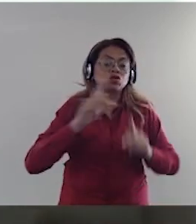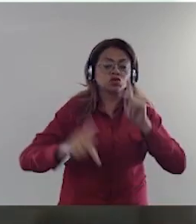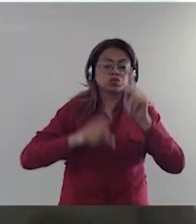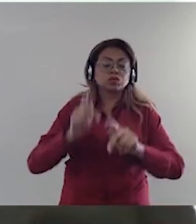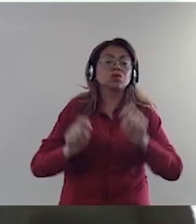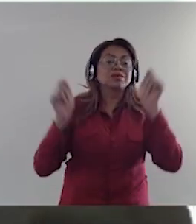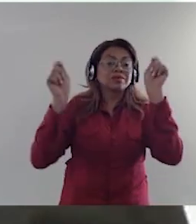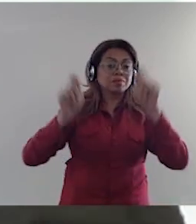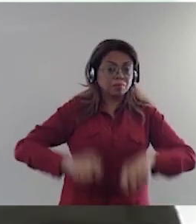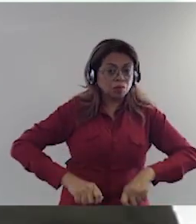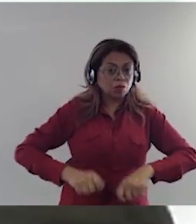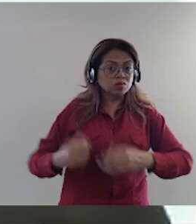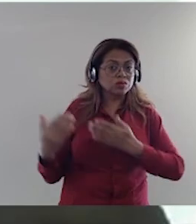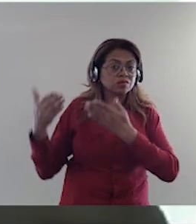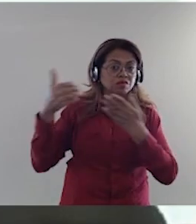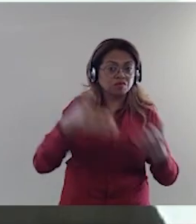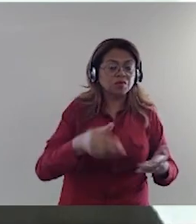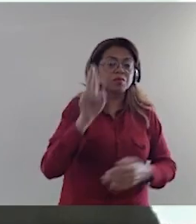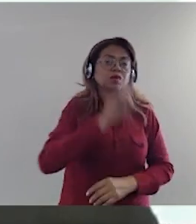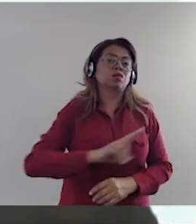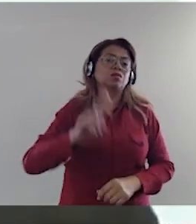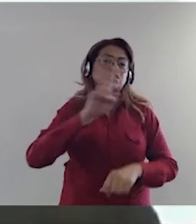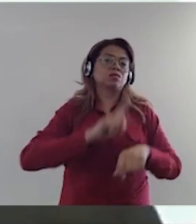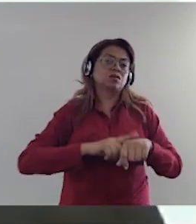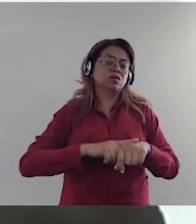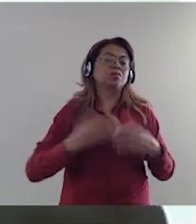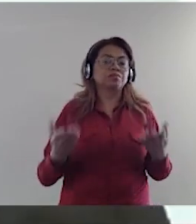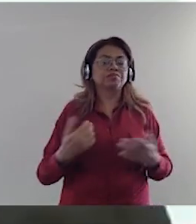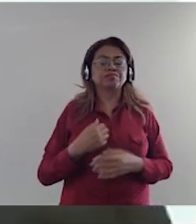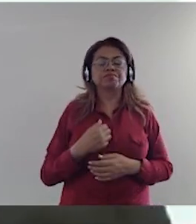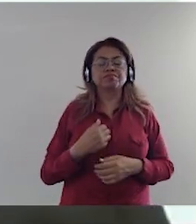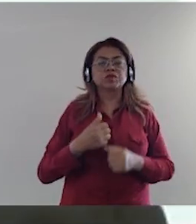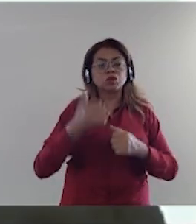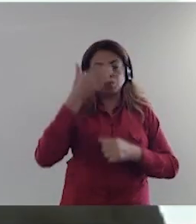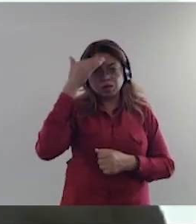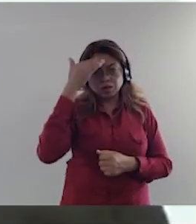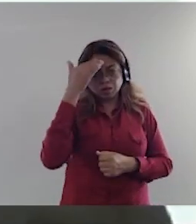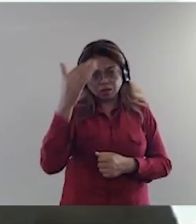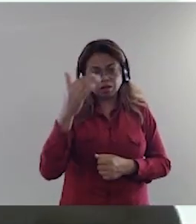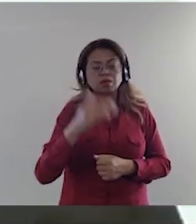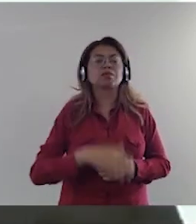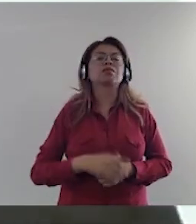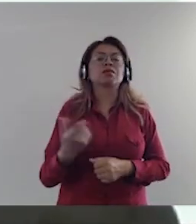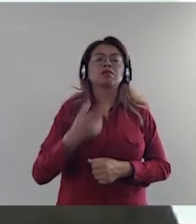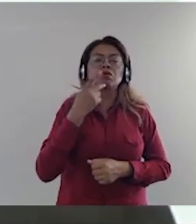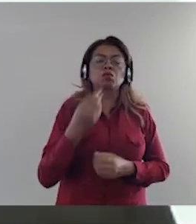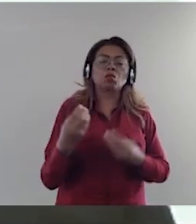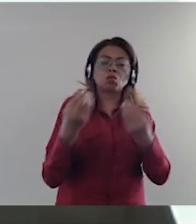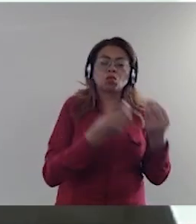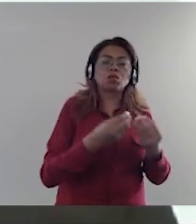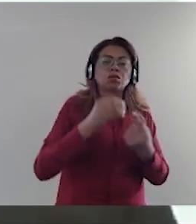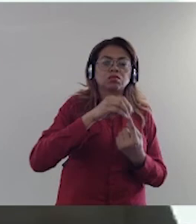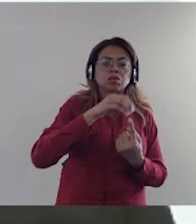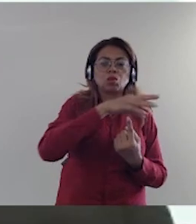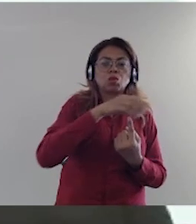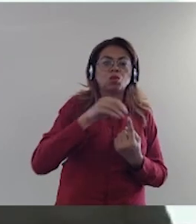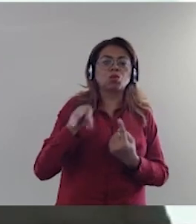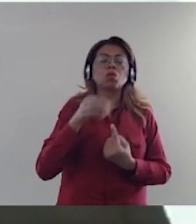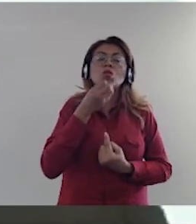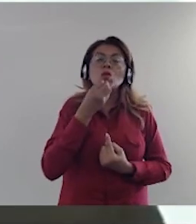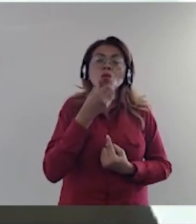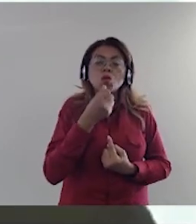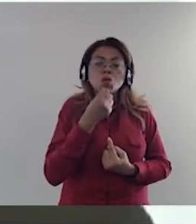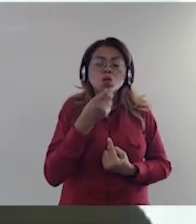eu agradeço a atenção de todos, né, e devolvo a palavra ao nosso moderador, né, o professor